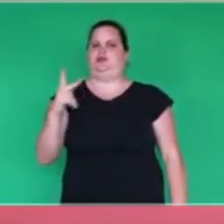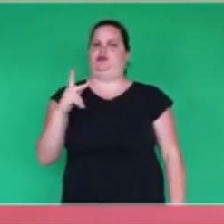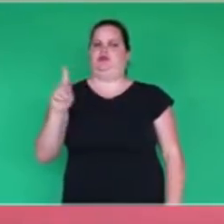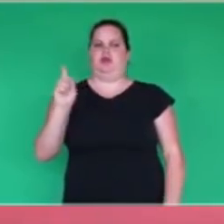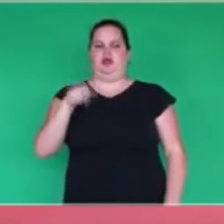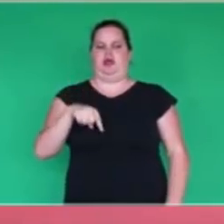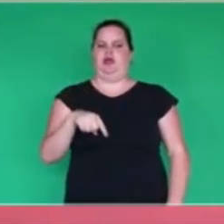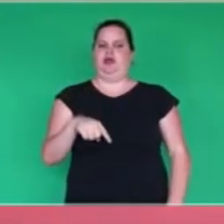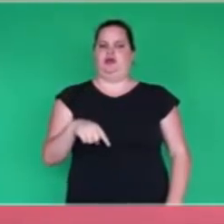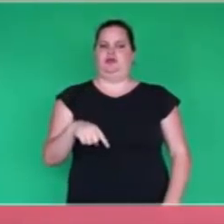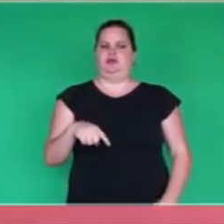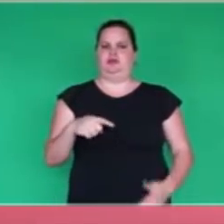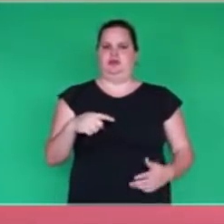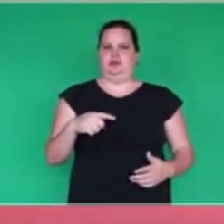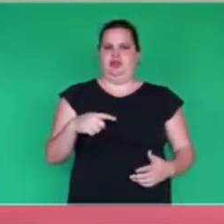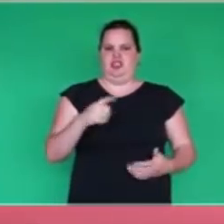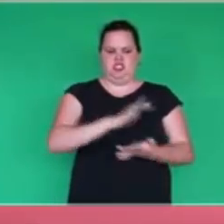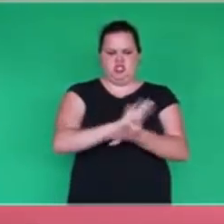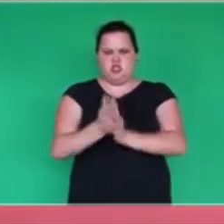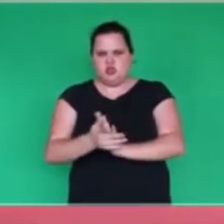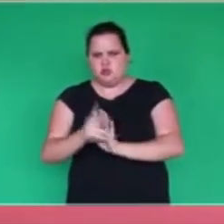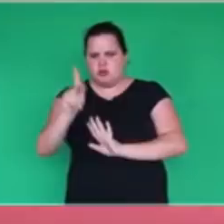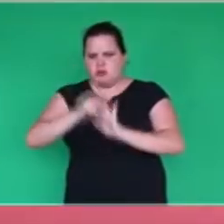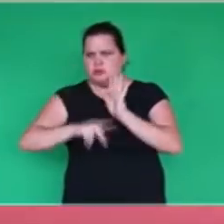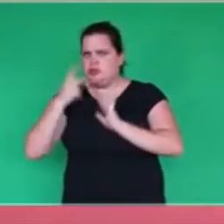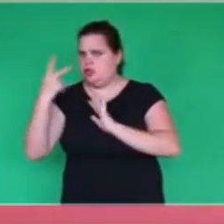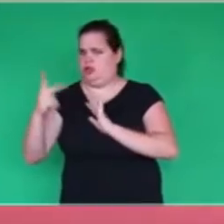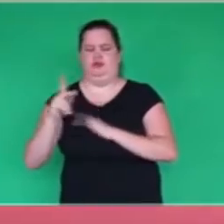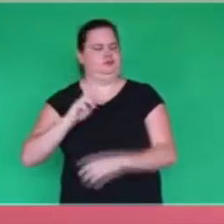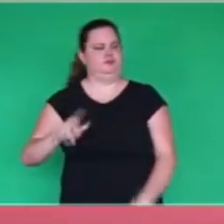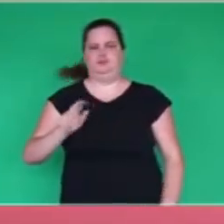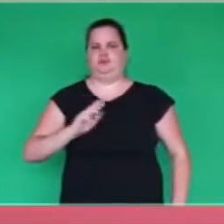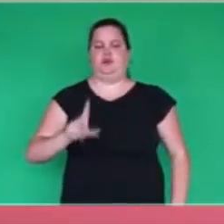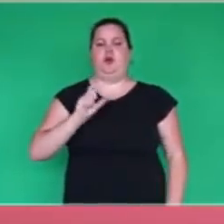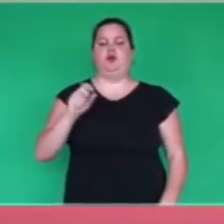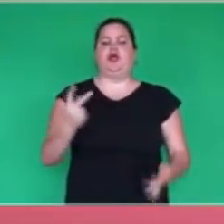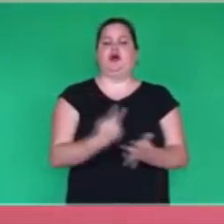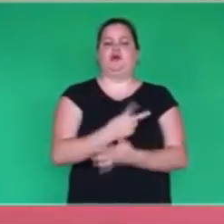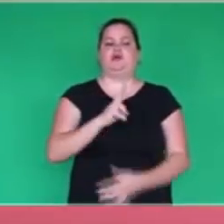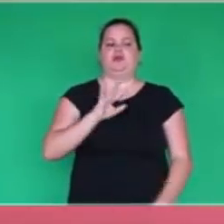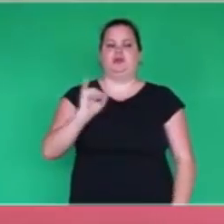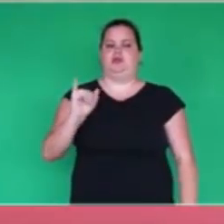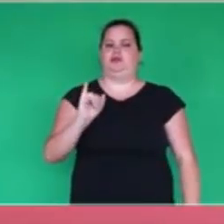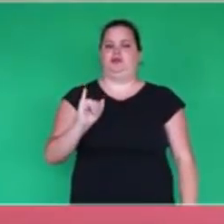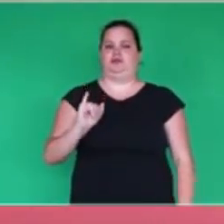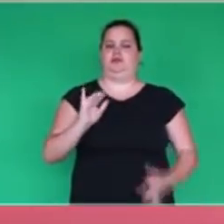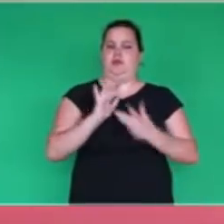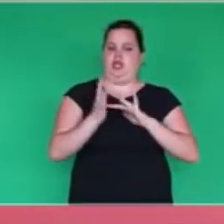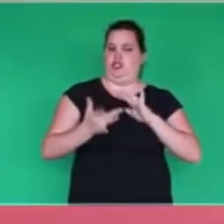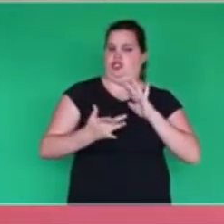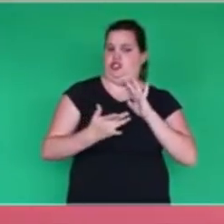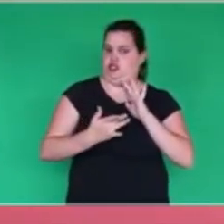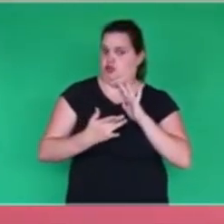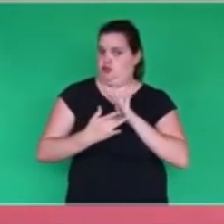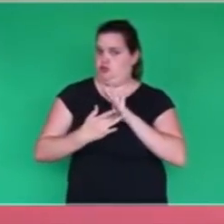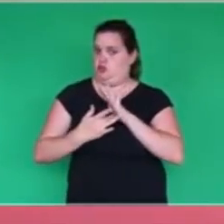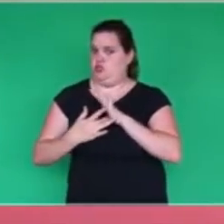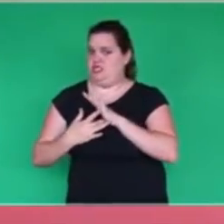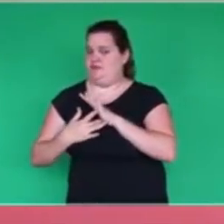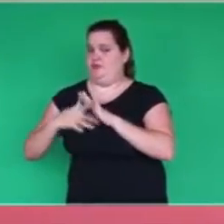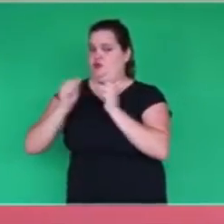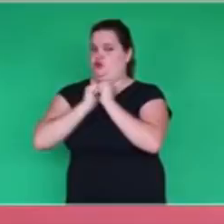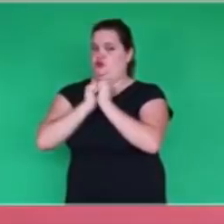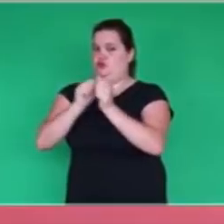ser desfeito. Então, o que vai acontecer? Jesus vem para estabelecer o